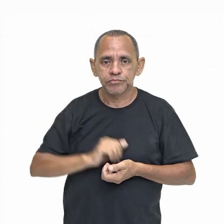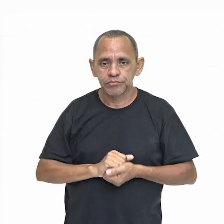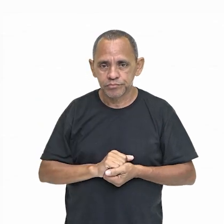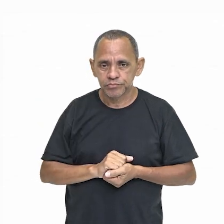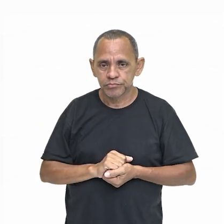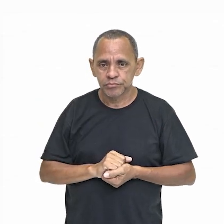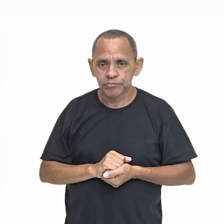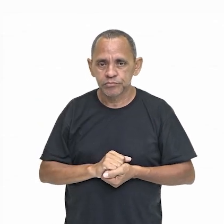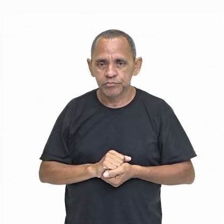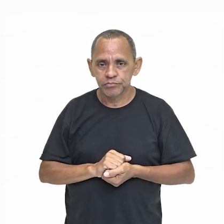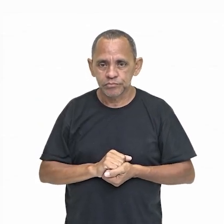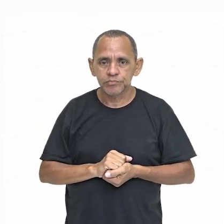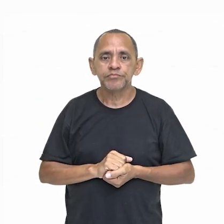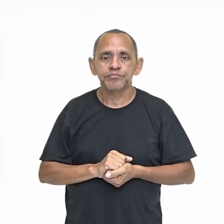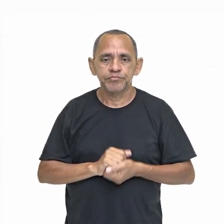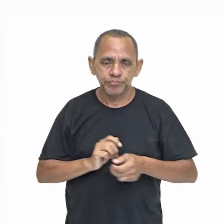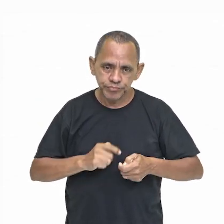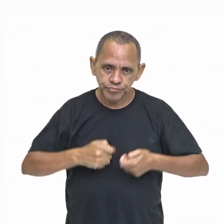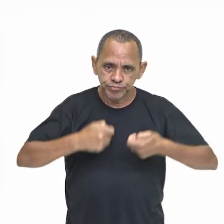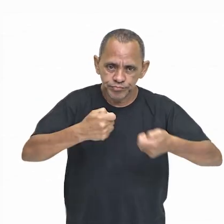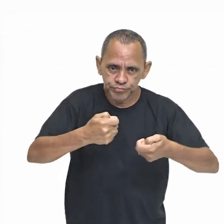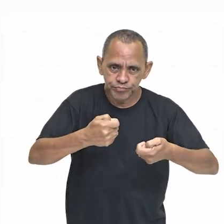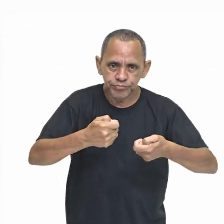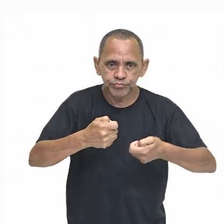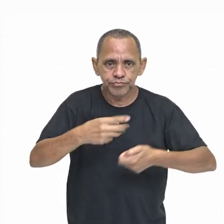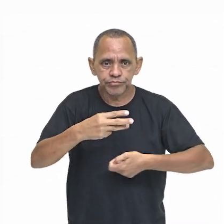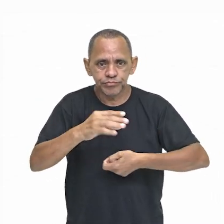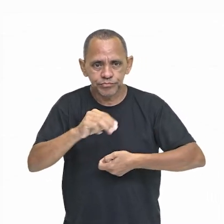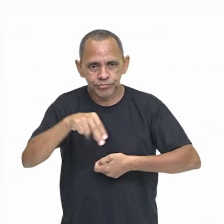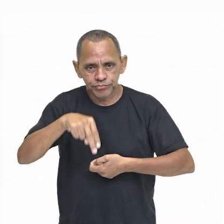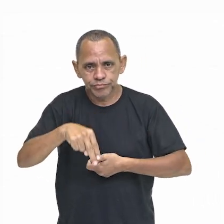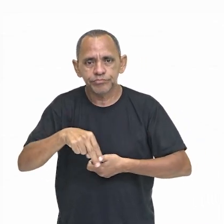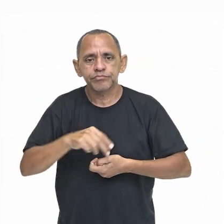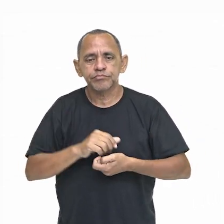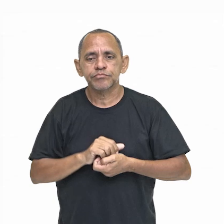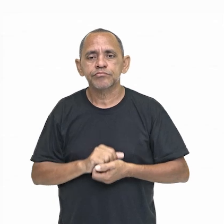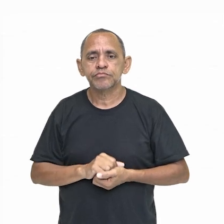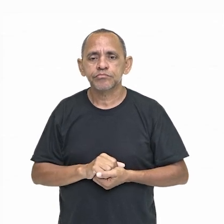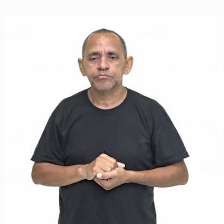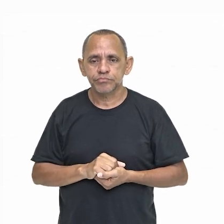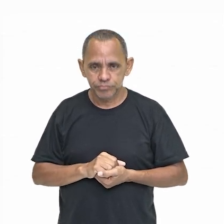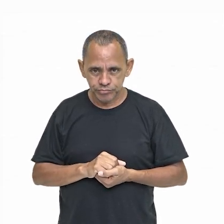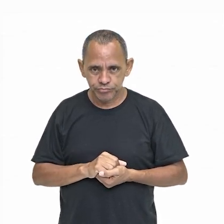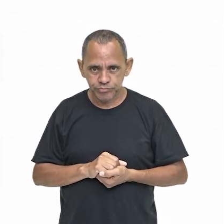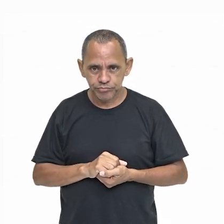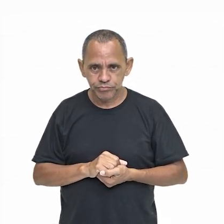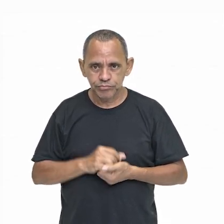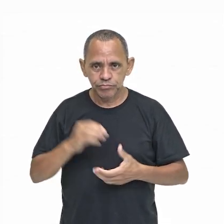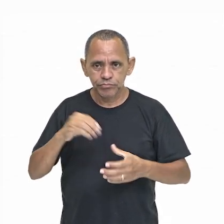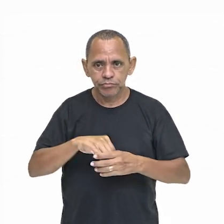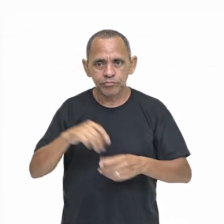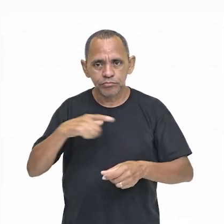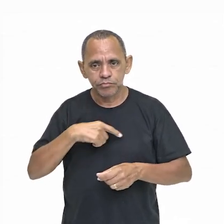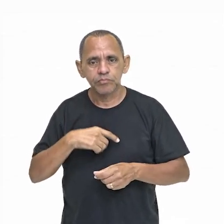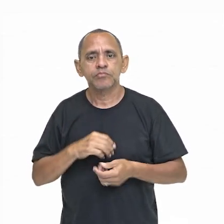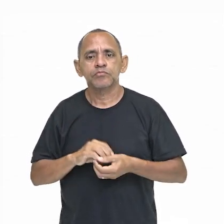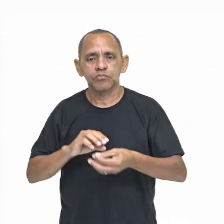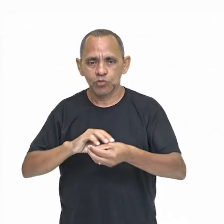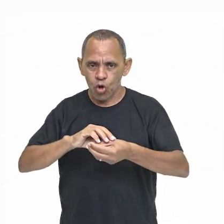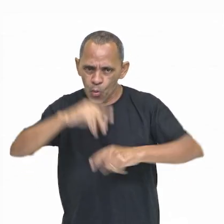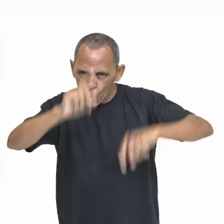newtons é aplicada a um corpo de massa m. O corpo se move em